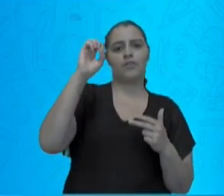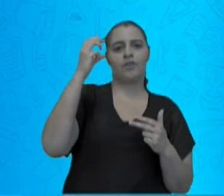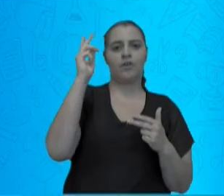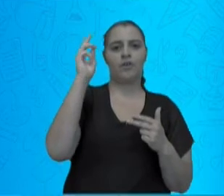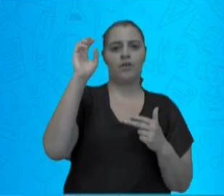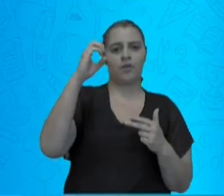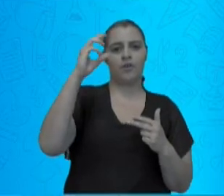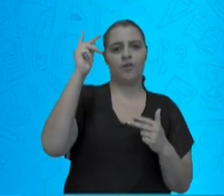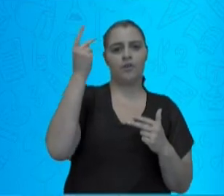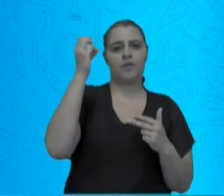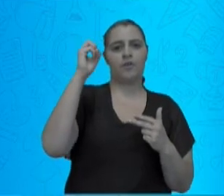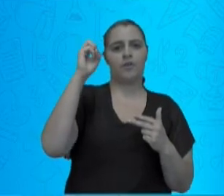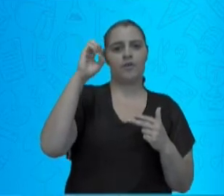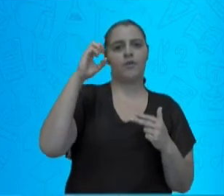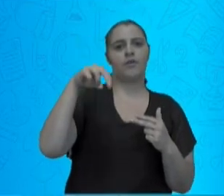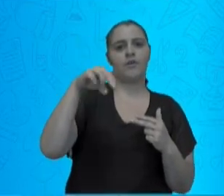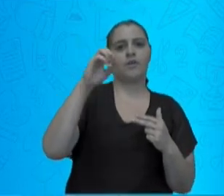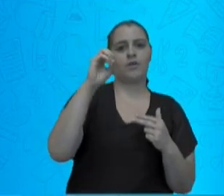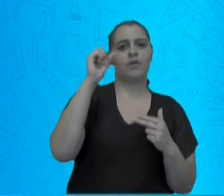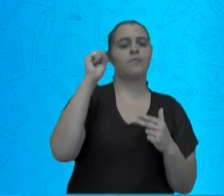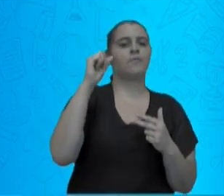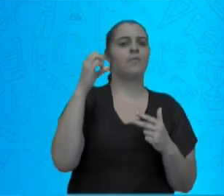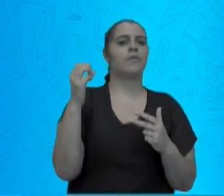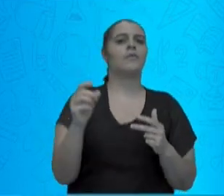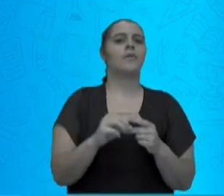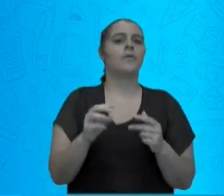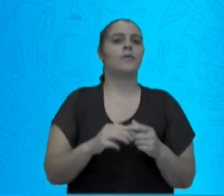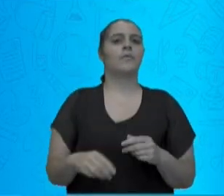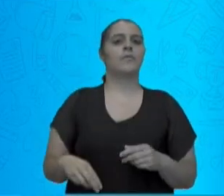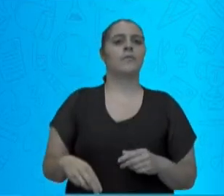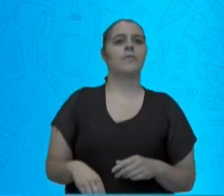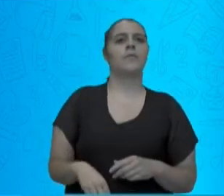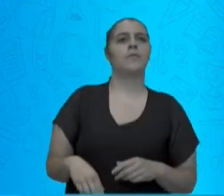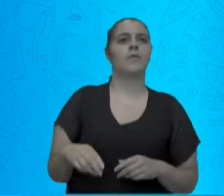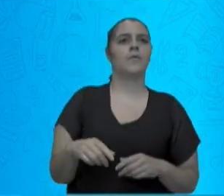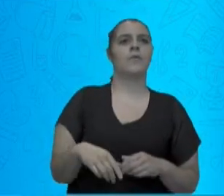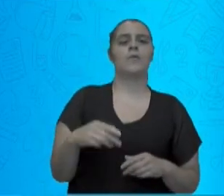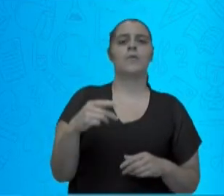próximo da região ali da Rússia. Nós temos os